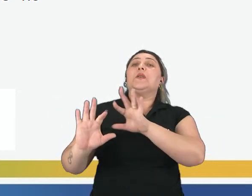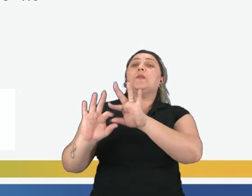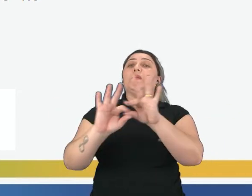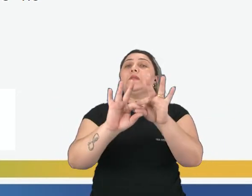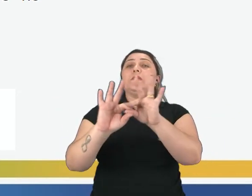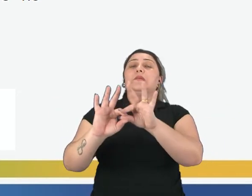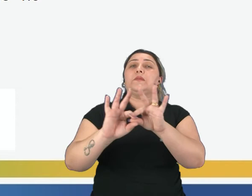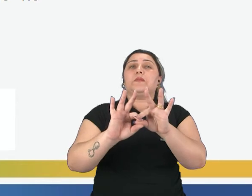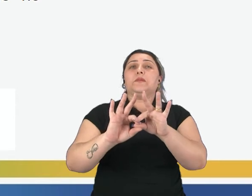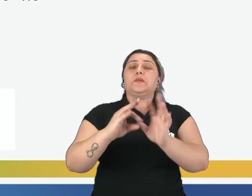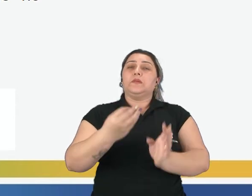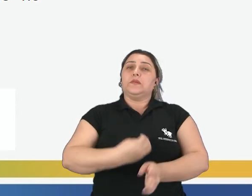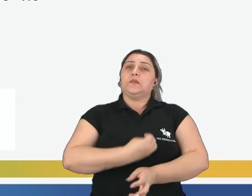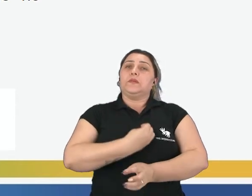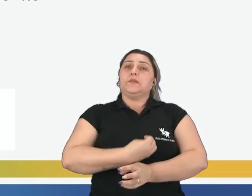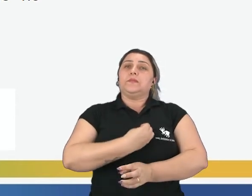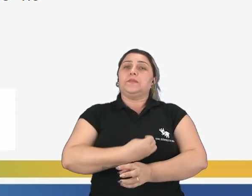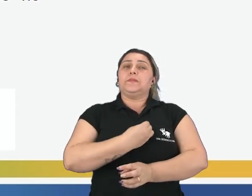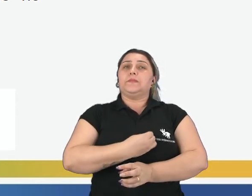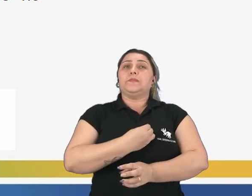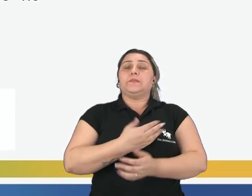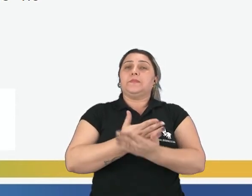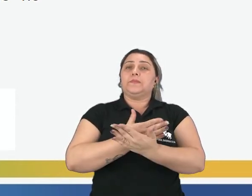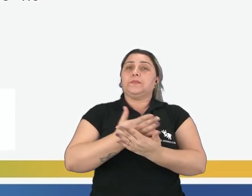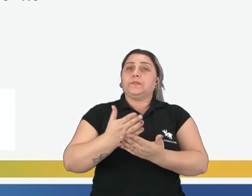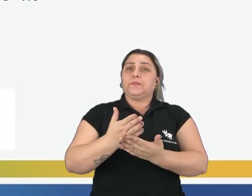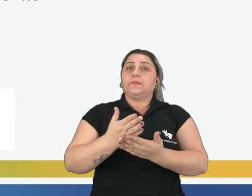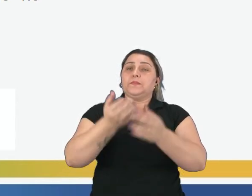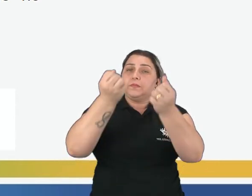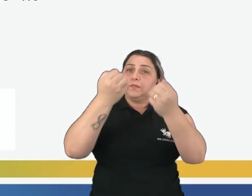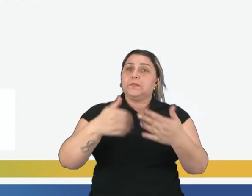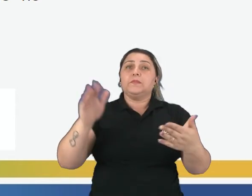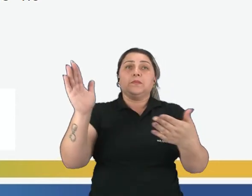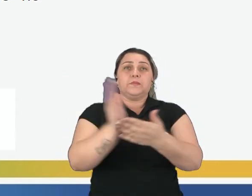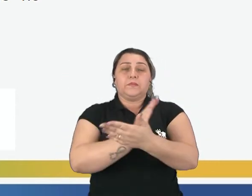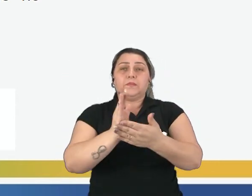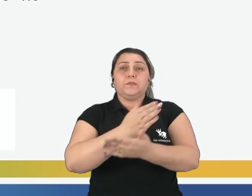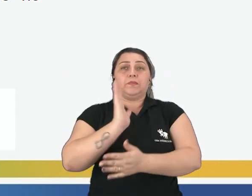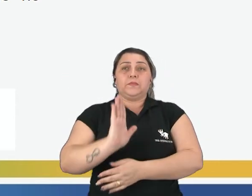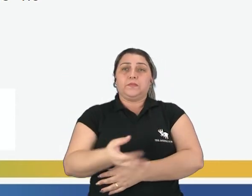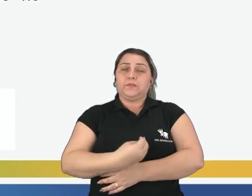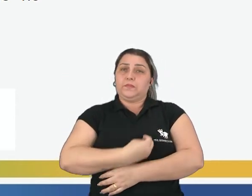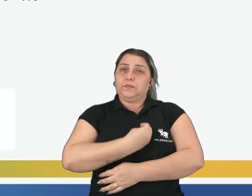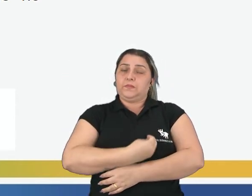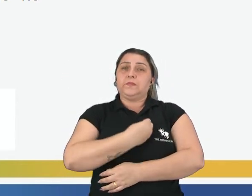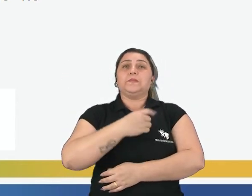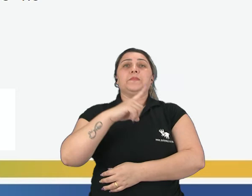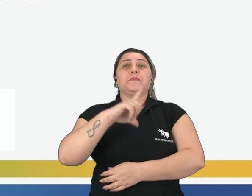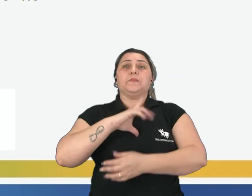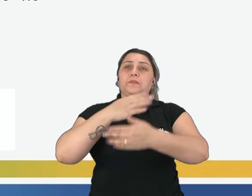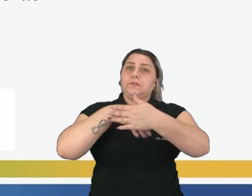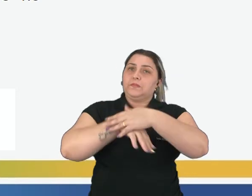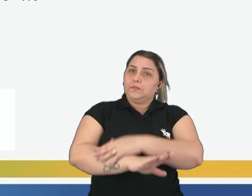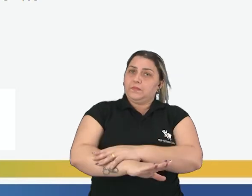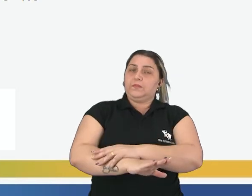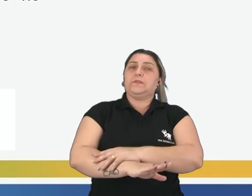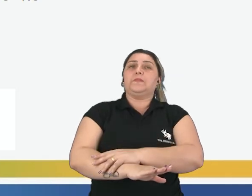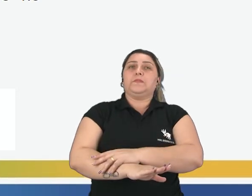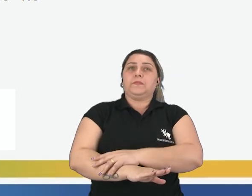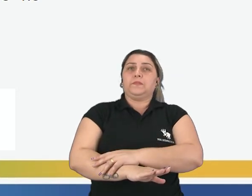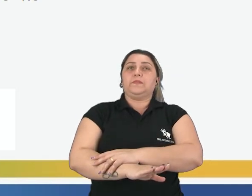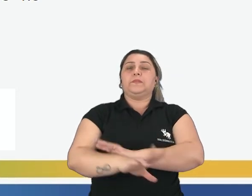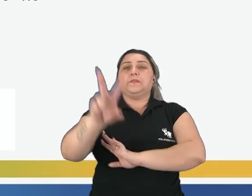contextualizando. Ela, no presente, ela vai começar a contar algo que viveu, que ainda tem guardado nas